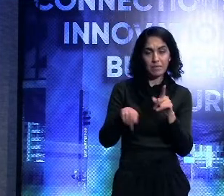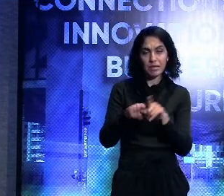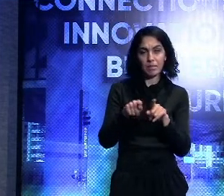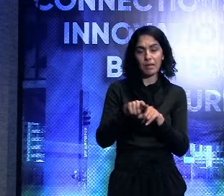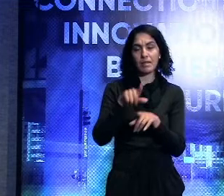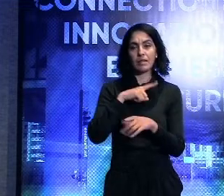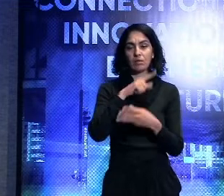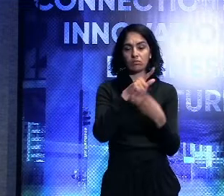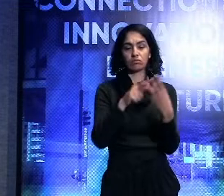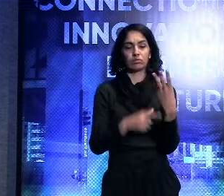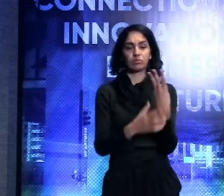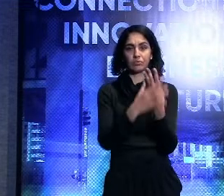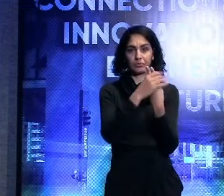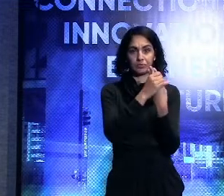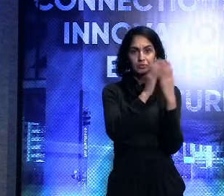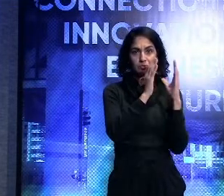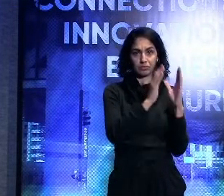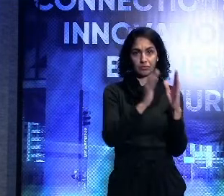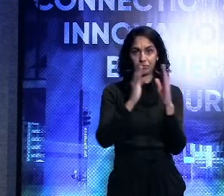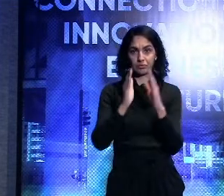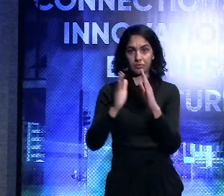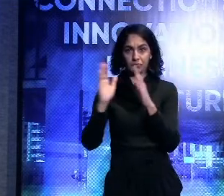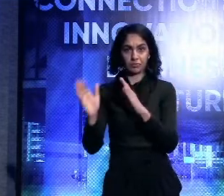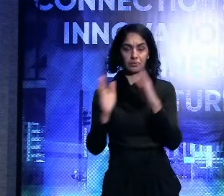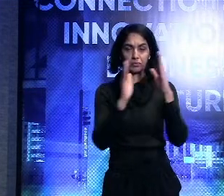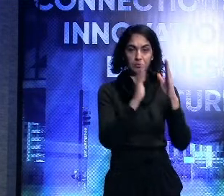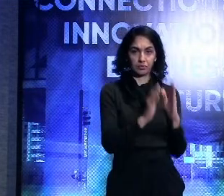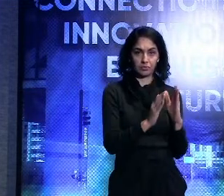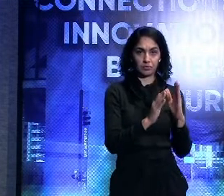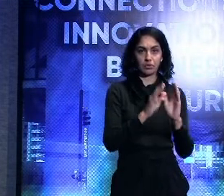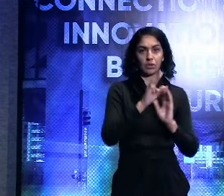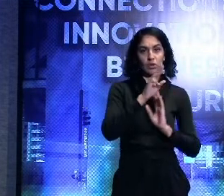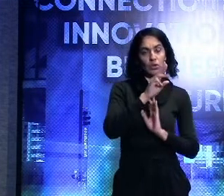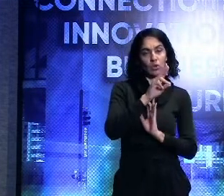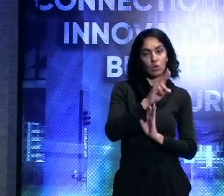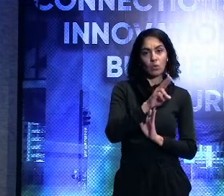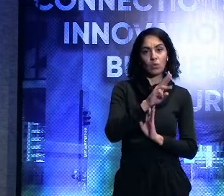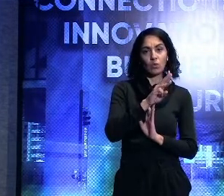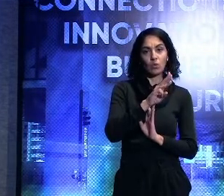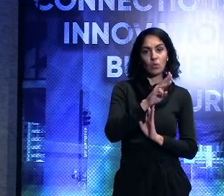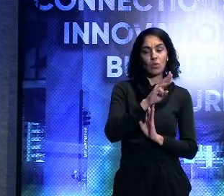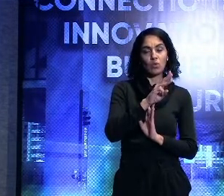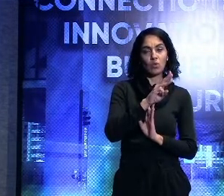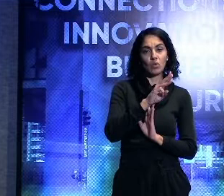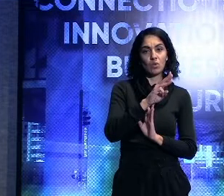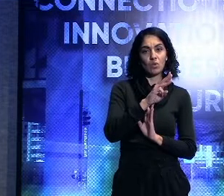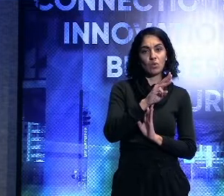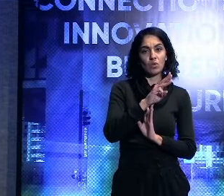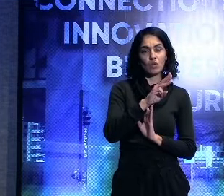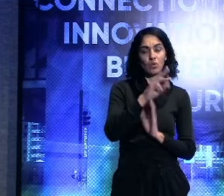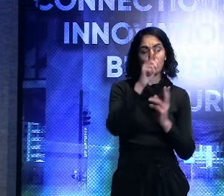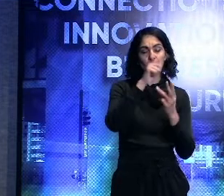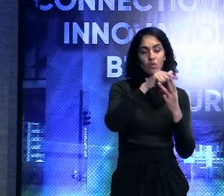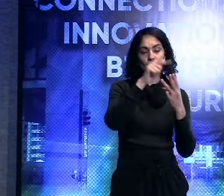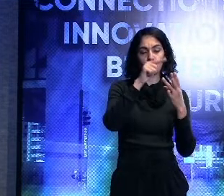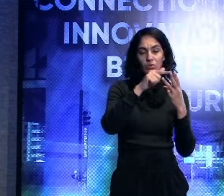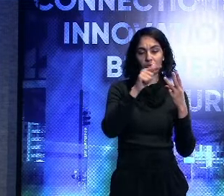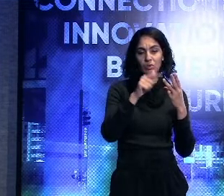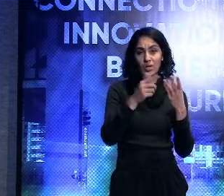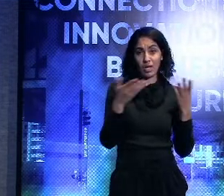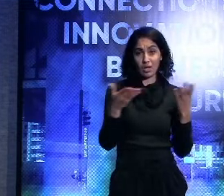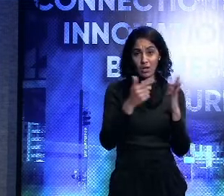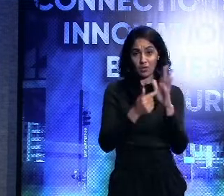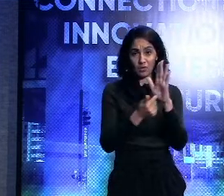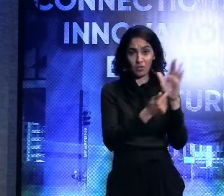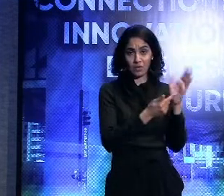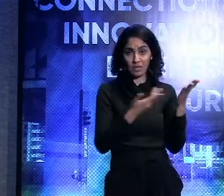3 principais blocos, que é o S-Genesis, o S-Force e o S-Warp. E é isso que a gente vai apresentar para vocês